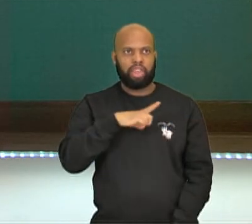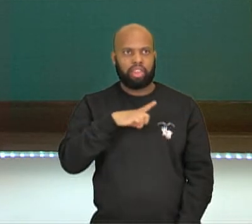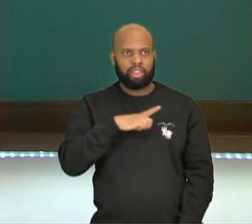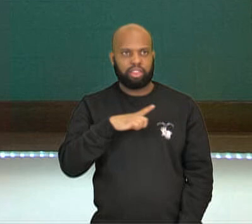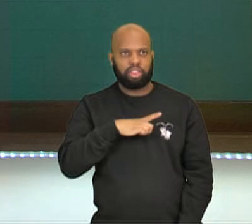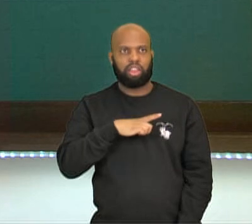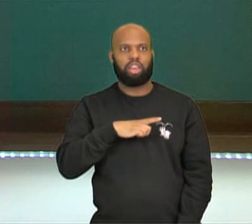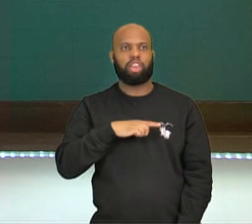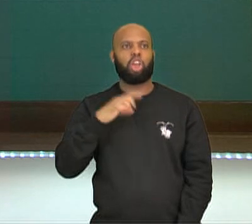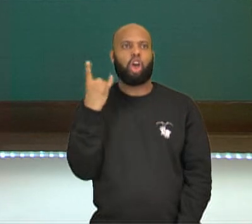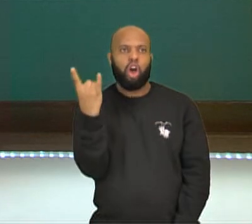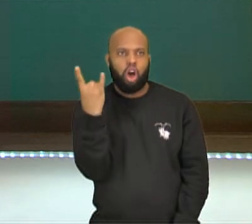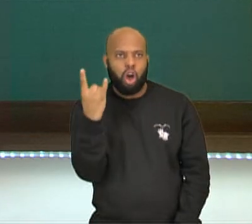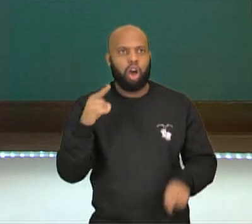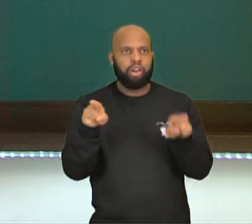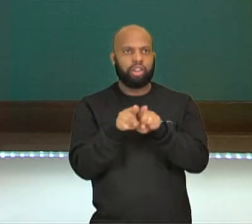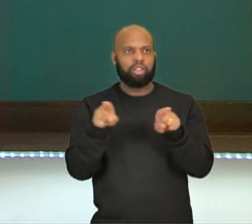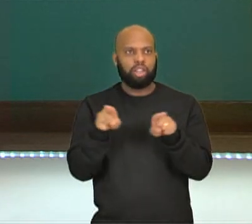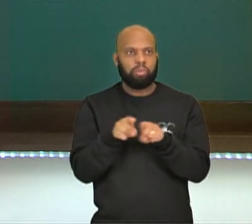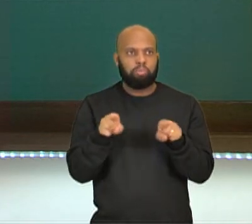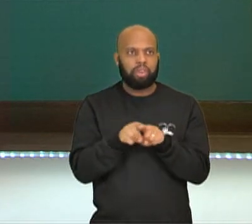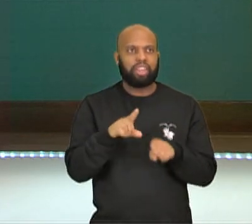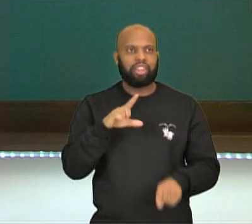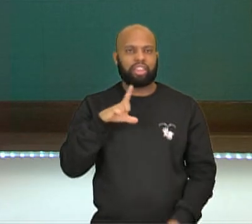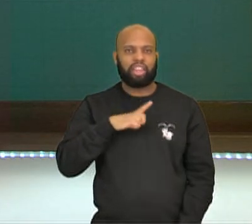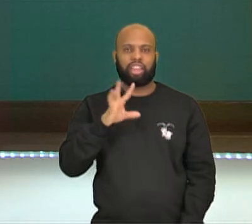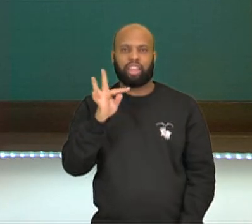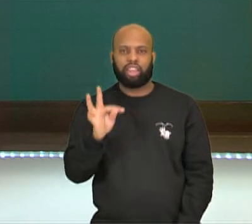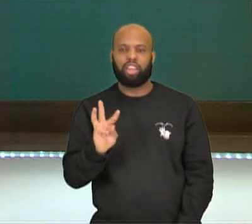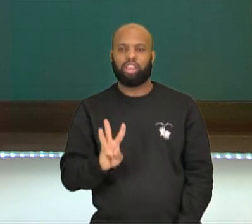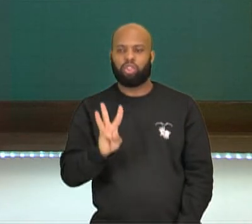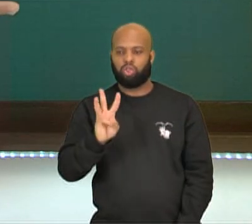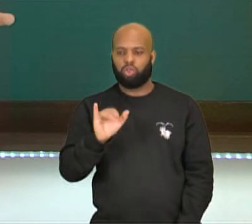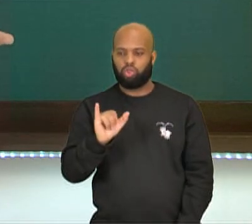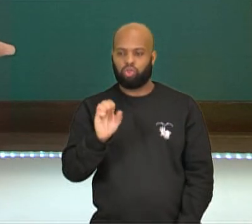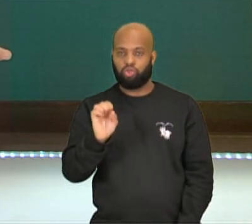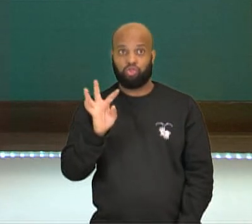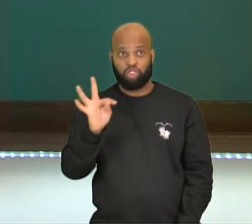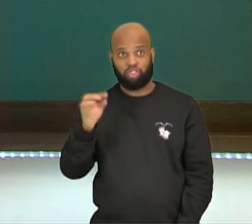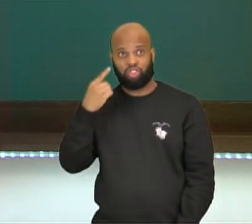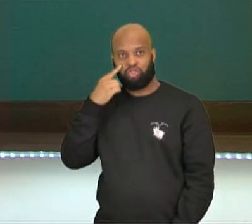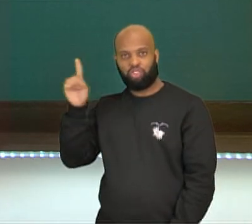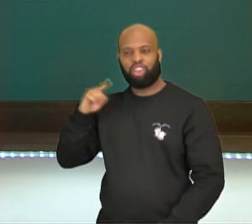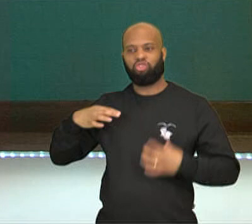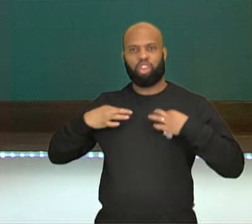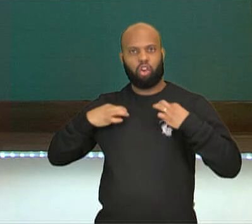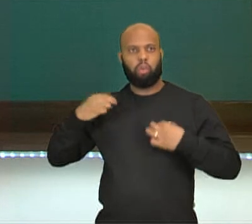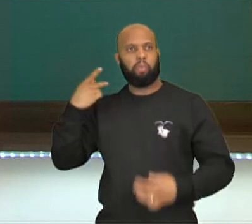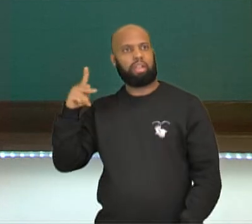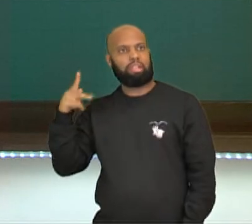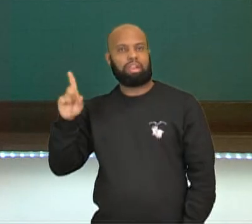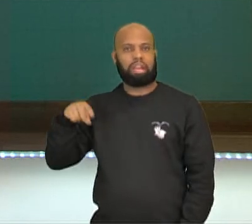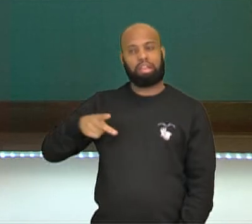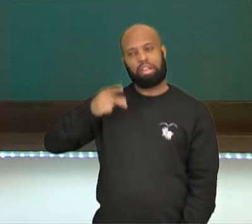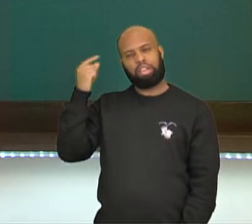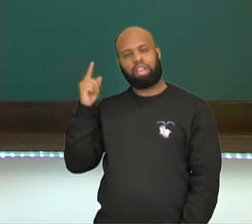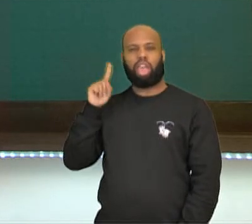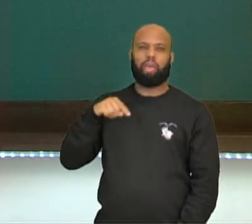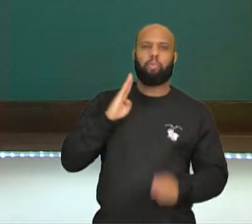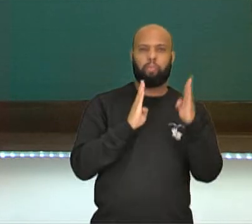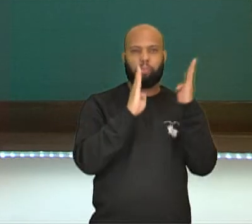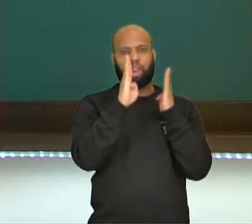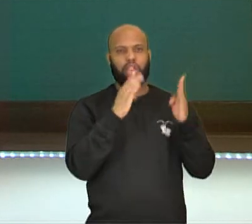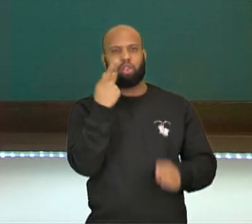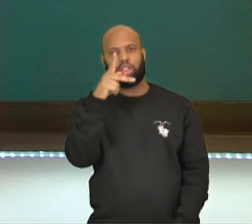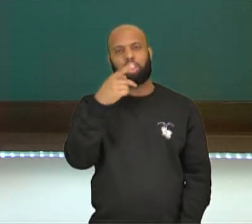verificar pelas vestimentas, que é uma época mais antiga e não tão antiga assim. Época dos avós, talvez